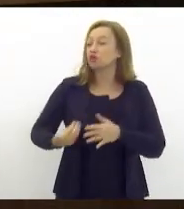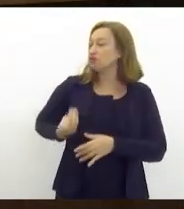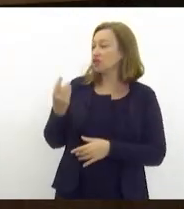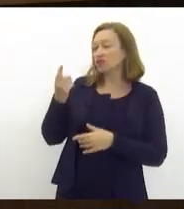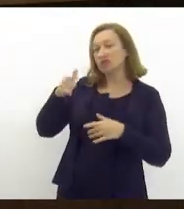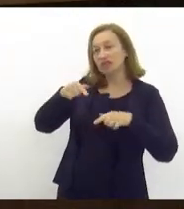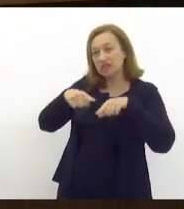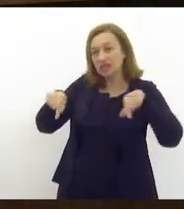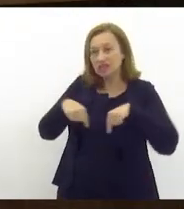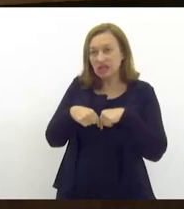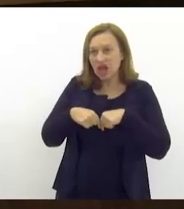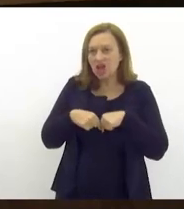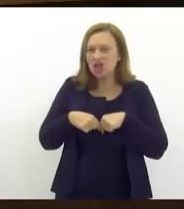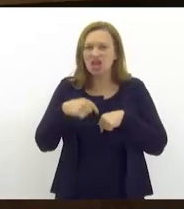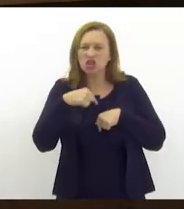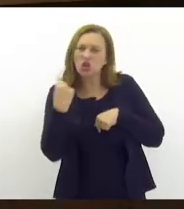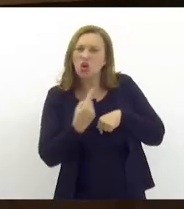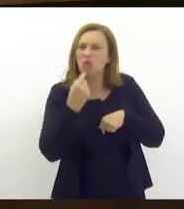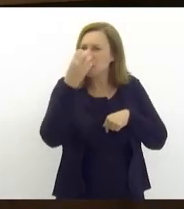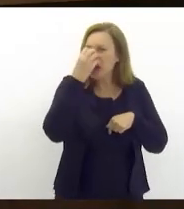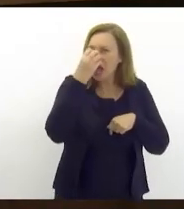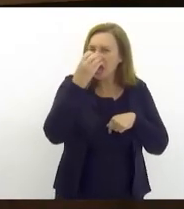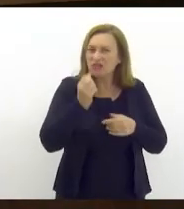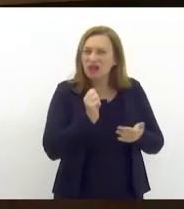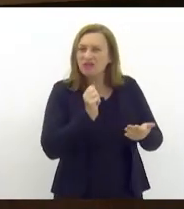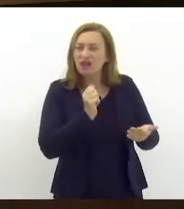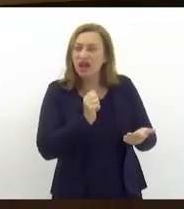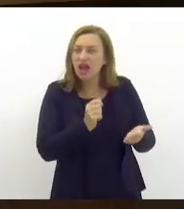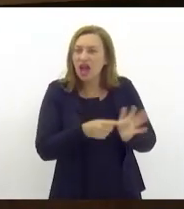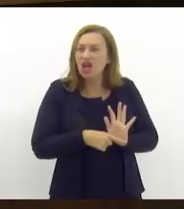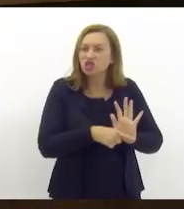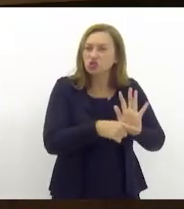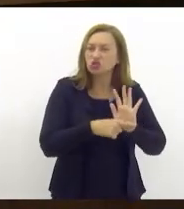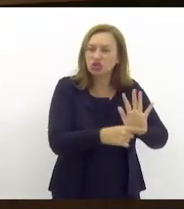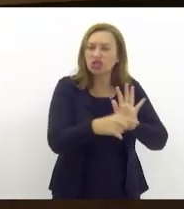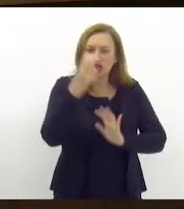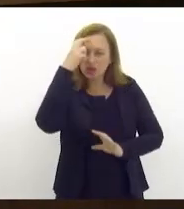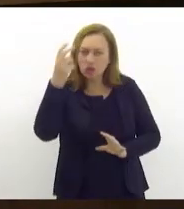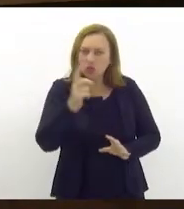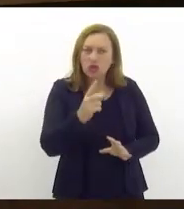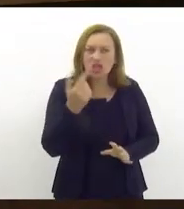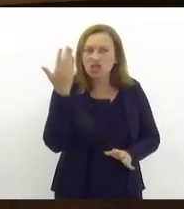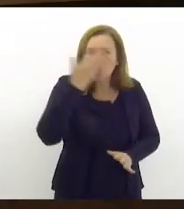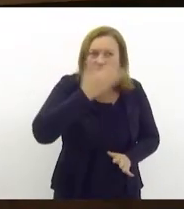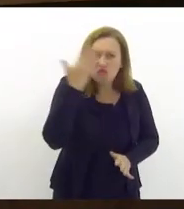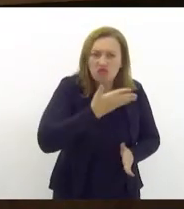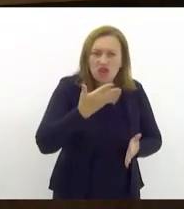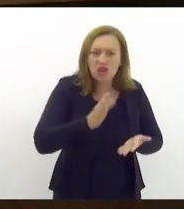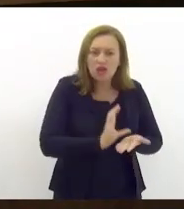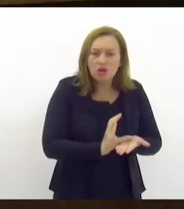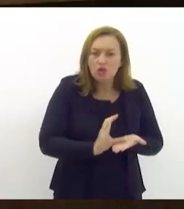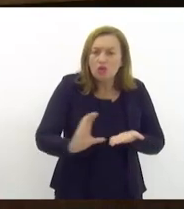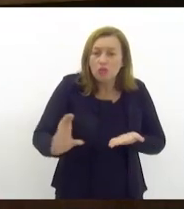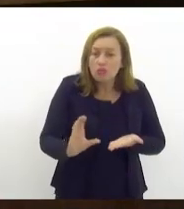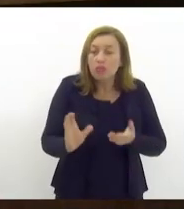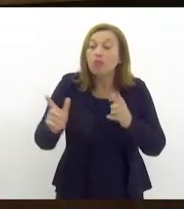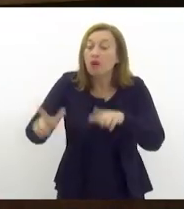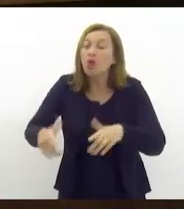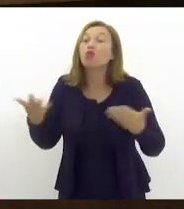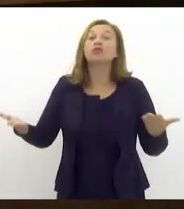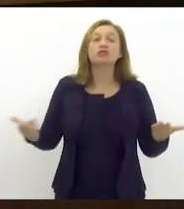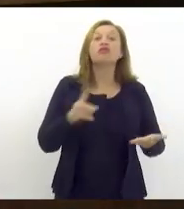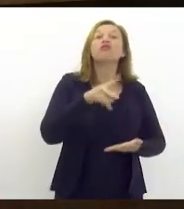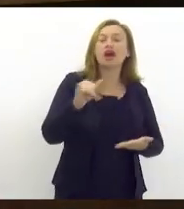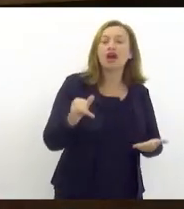dessa sala, que ninguém é palhaço não para ficar bancando cultura e ninguém prestar conta de 14 bilhões de reais, que eu acho que daria para